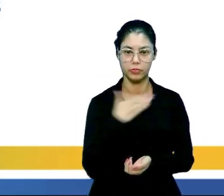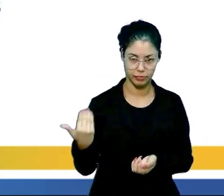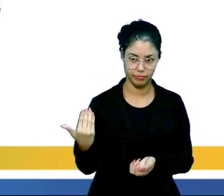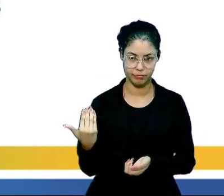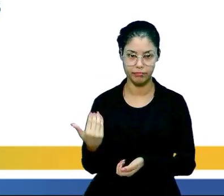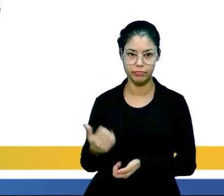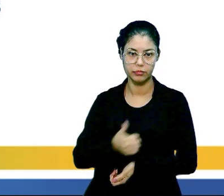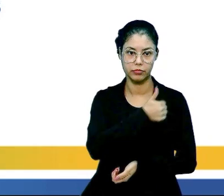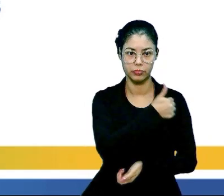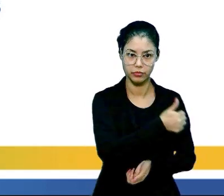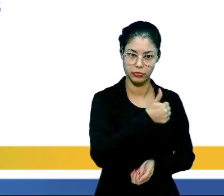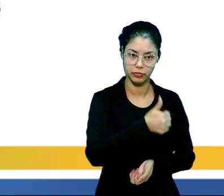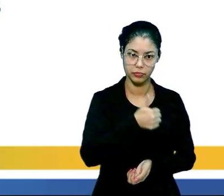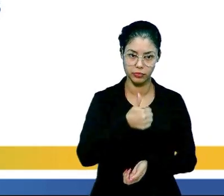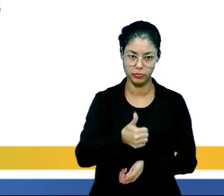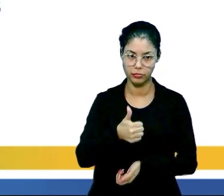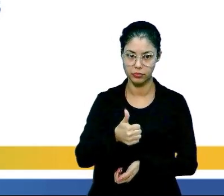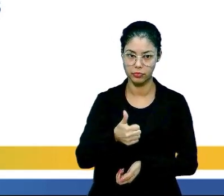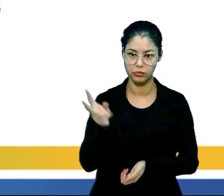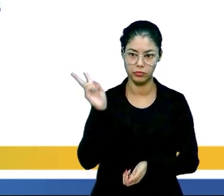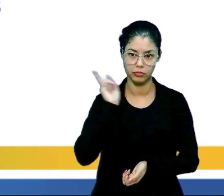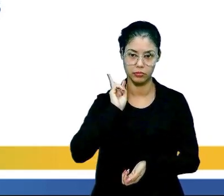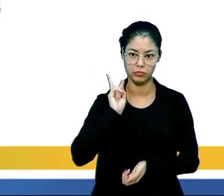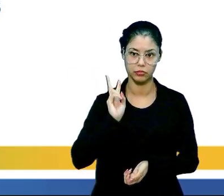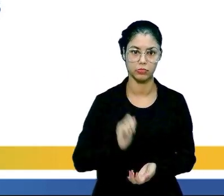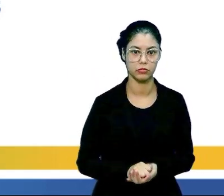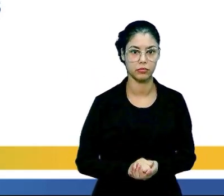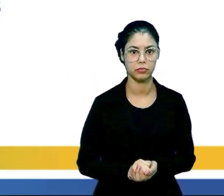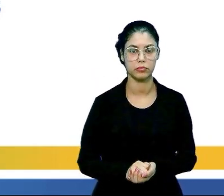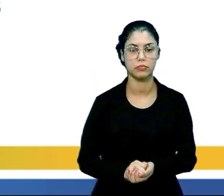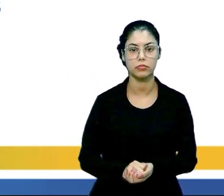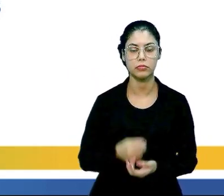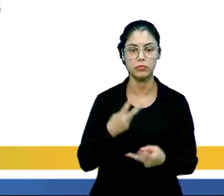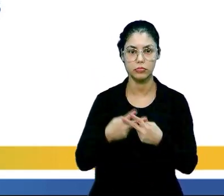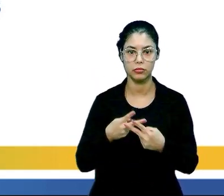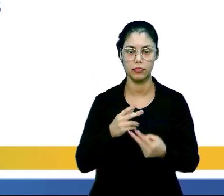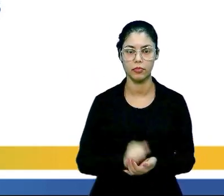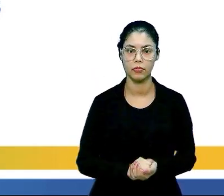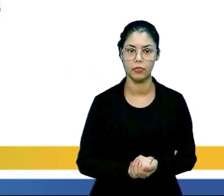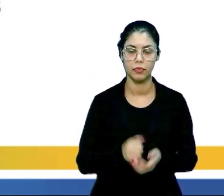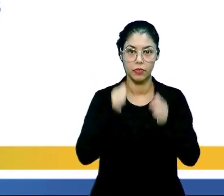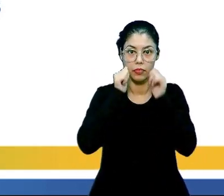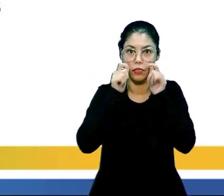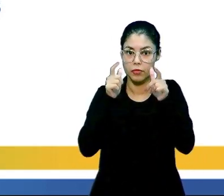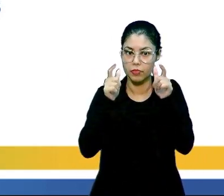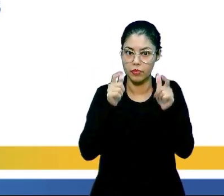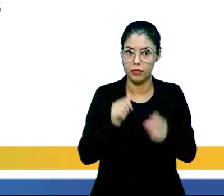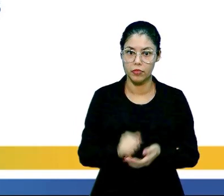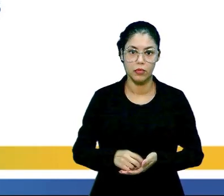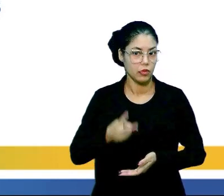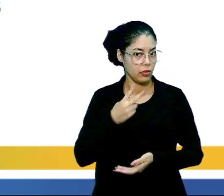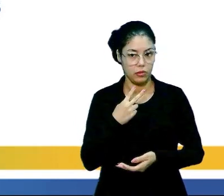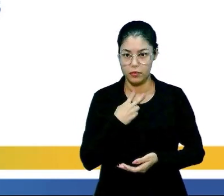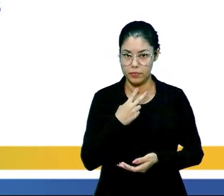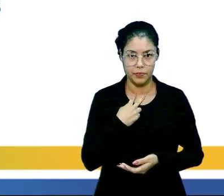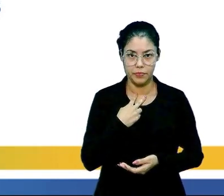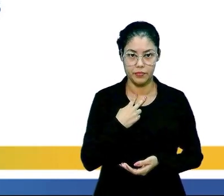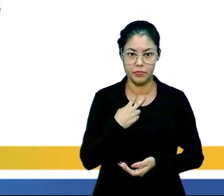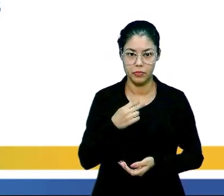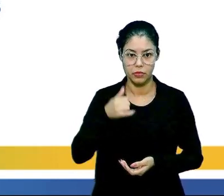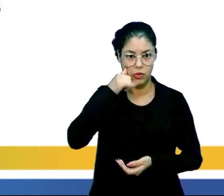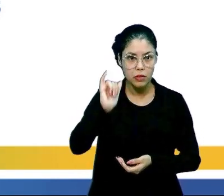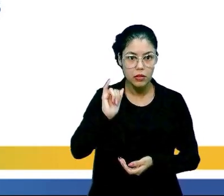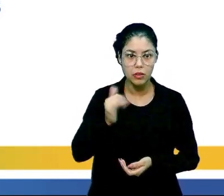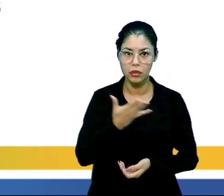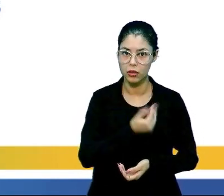resultou em um massacre que vitimou 111 presos. Muita atenção nessa hora, porque eu não posso